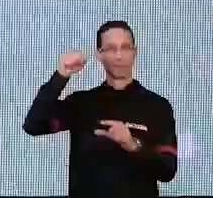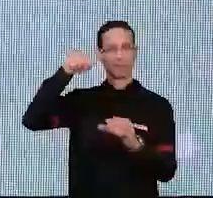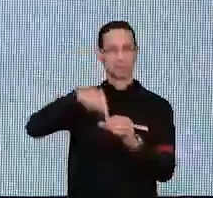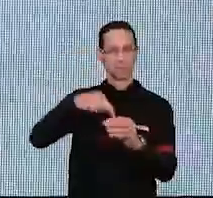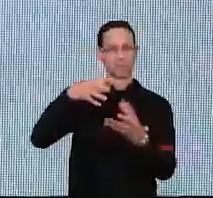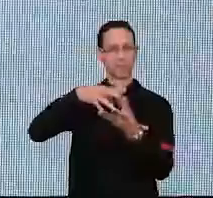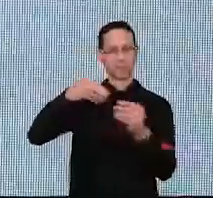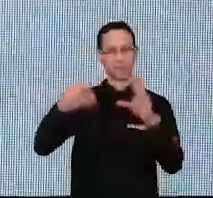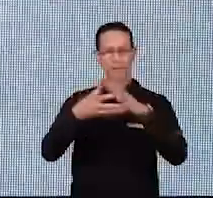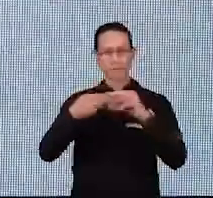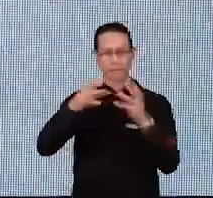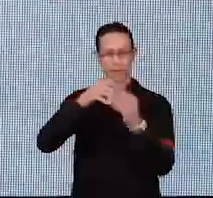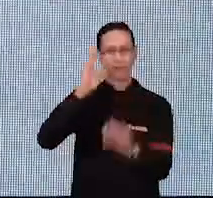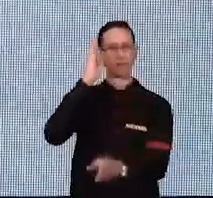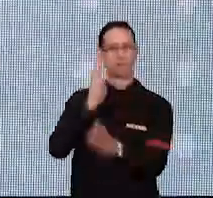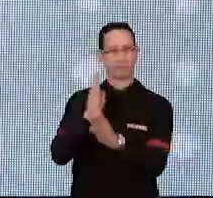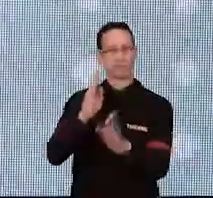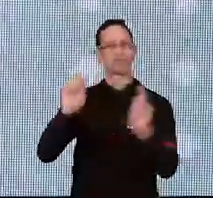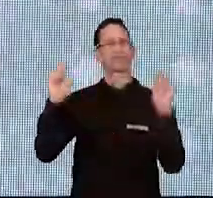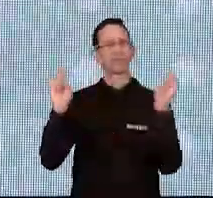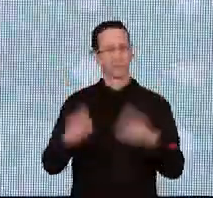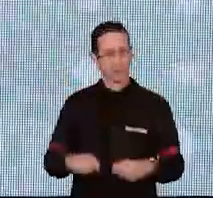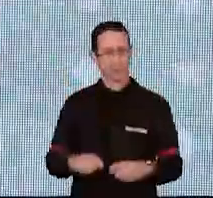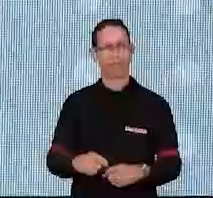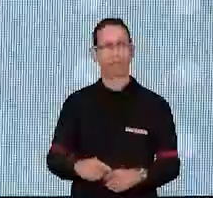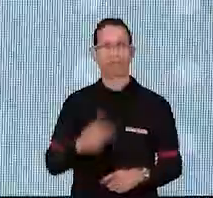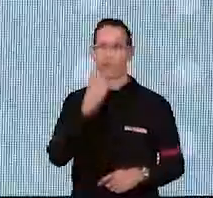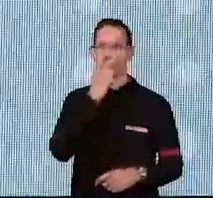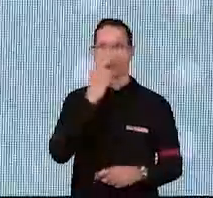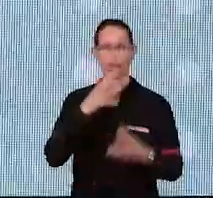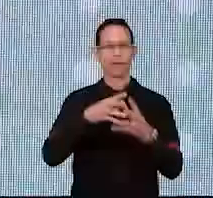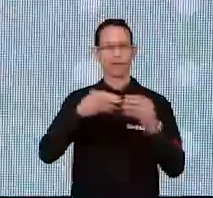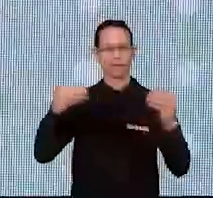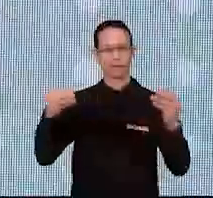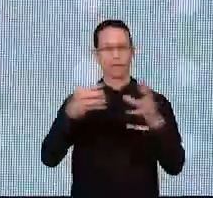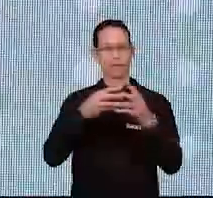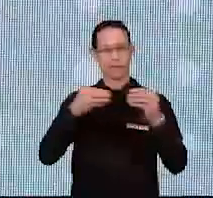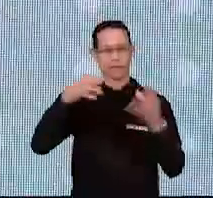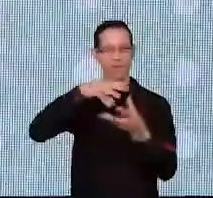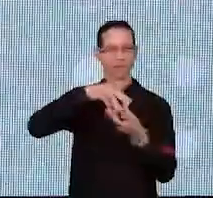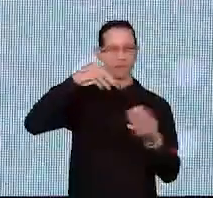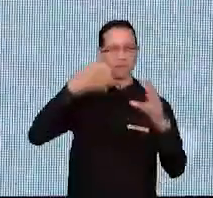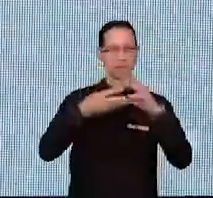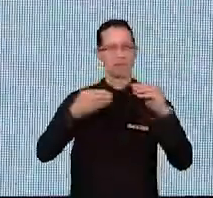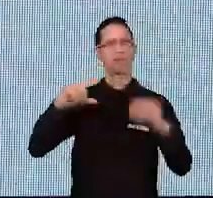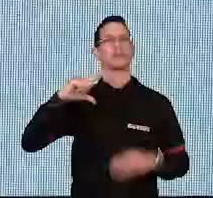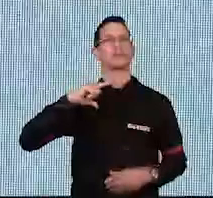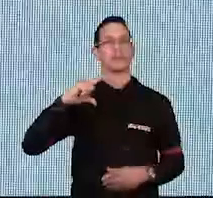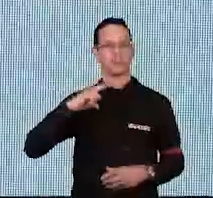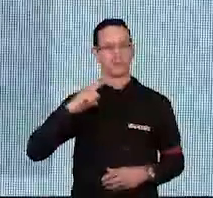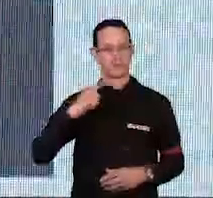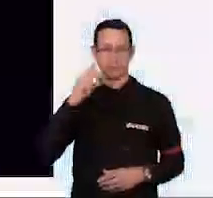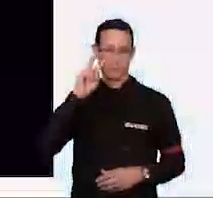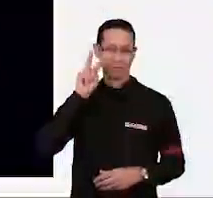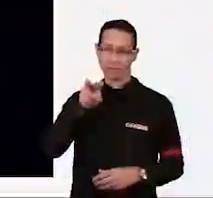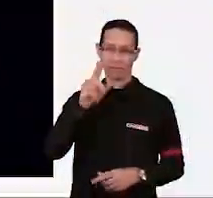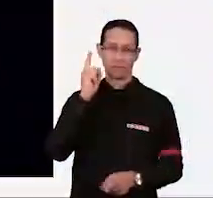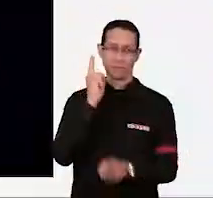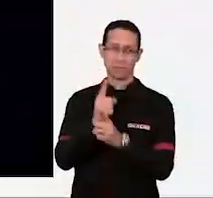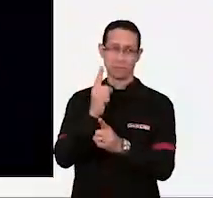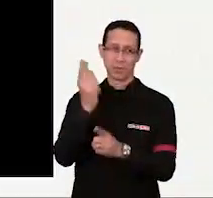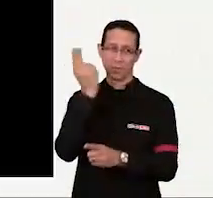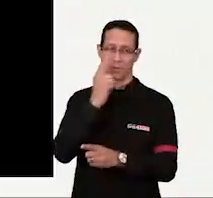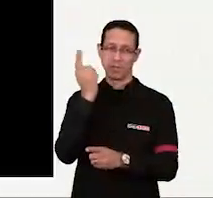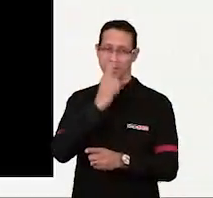essa secreção, e é como o Ronaldo falou, você puxa, parece que vai e vem. E dá para entender facilmente, olhando, né, uma orelha